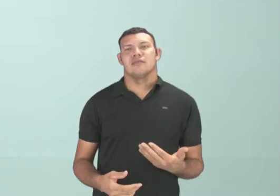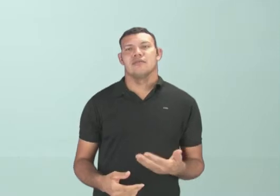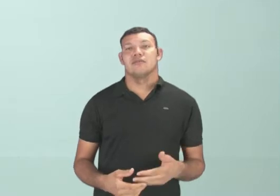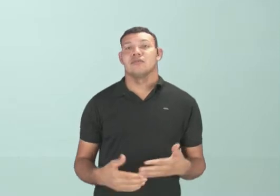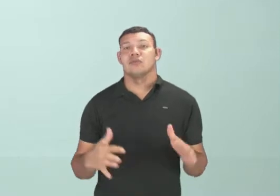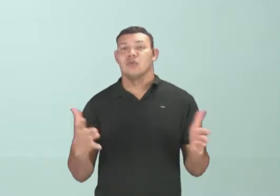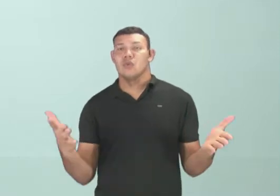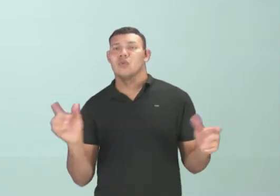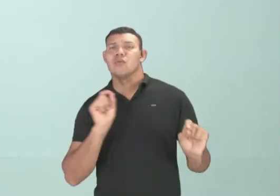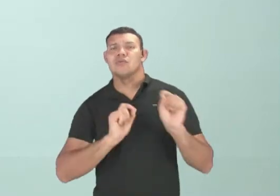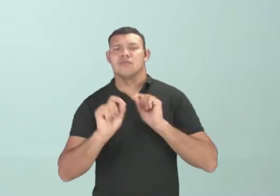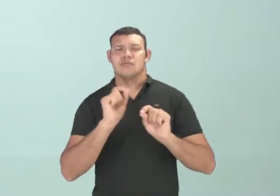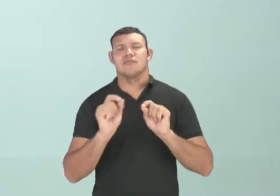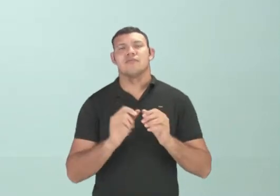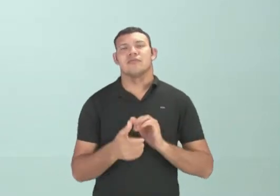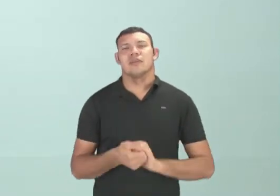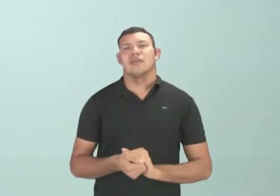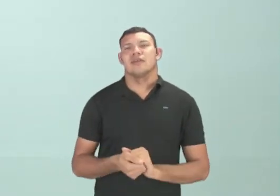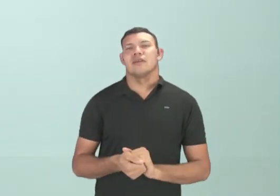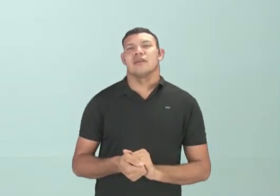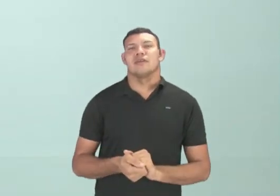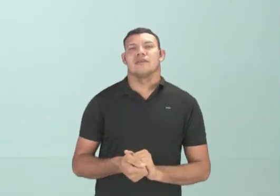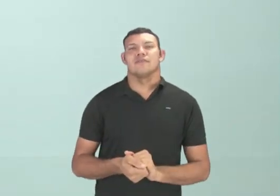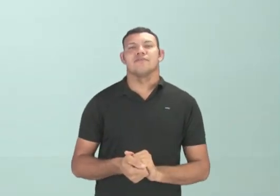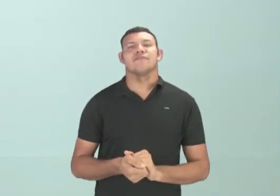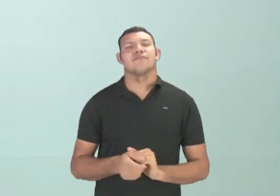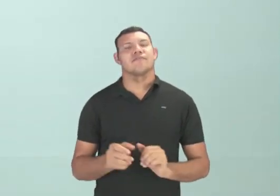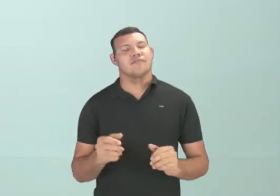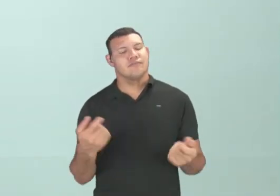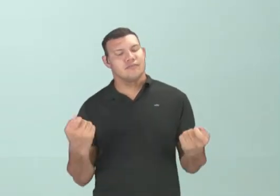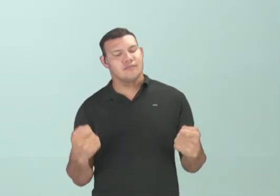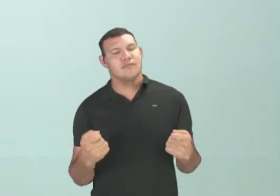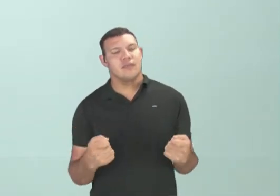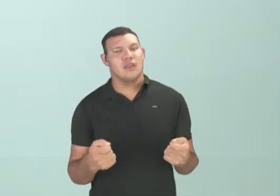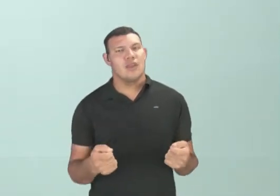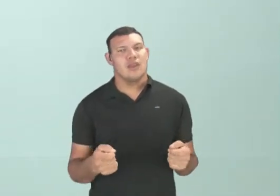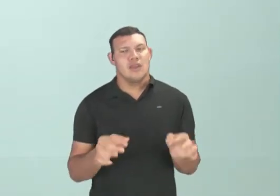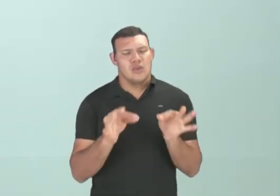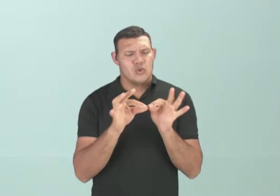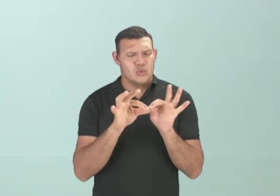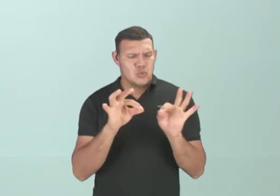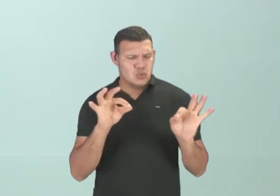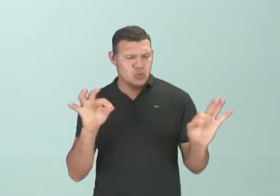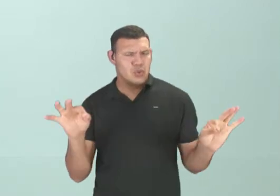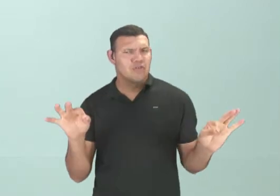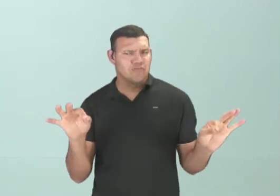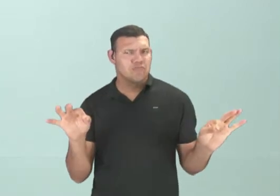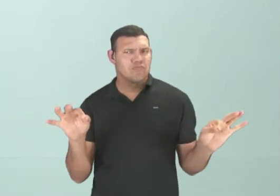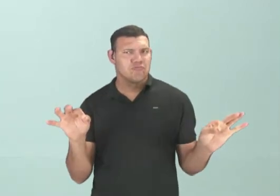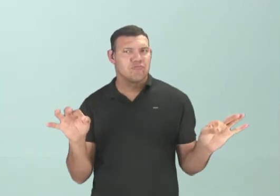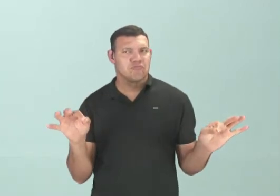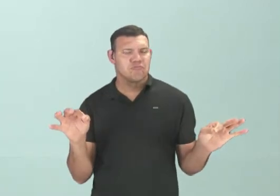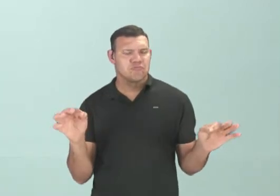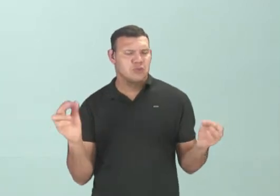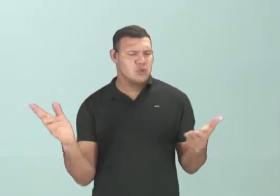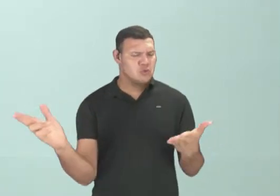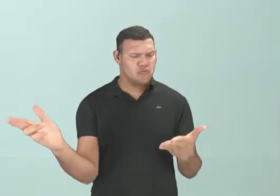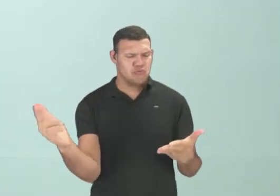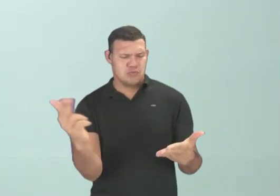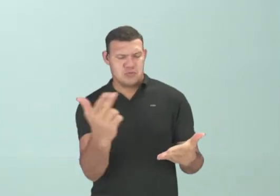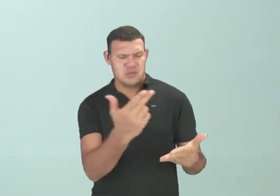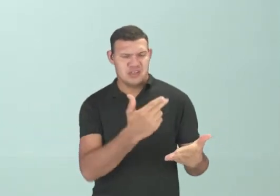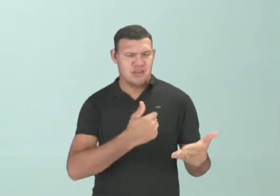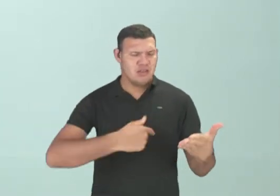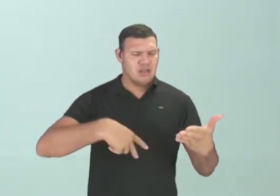parte daquele meio. Então ela tinha uma métrica elaborada, tá?